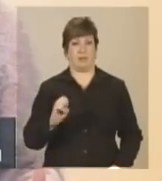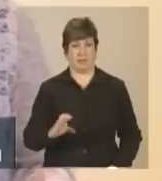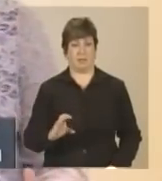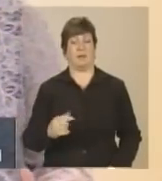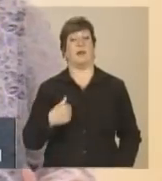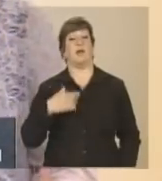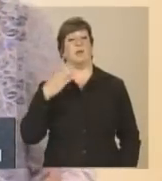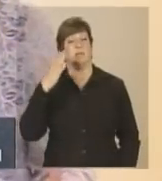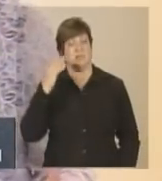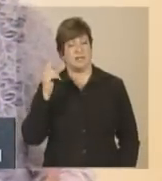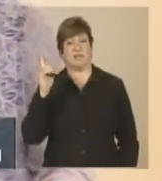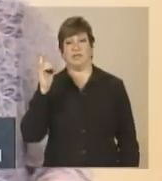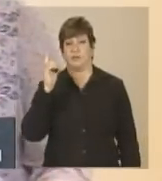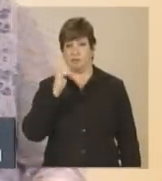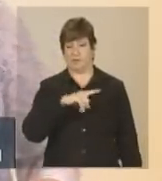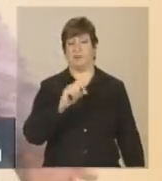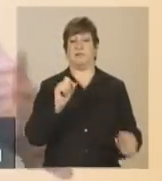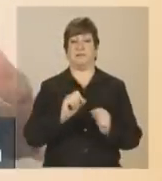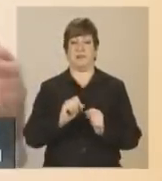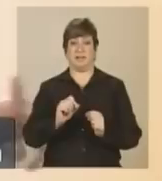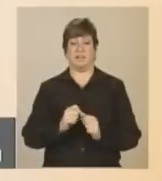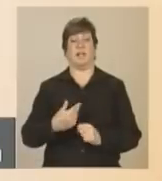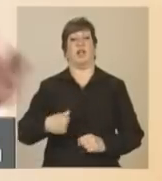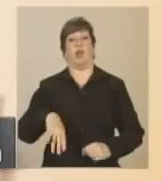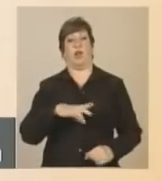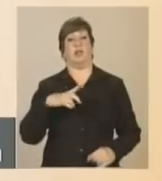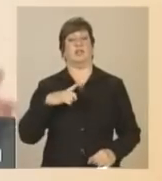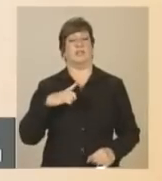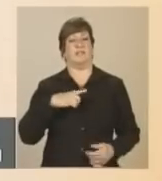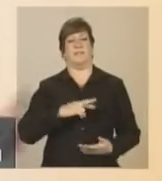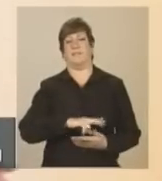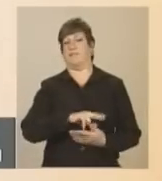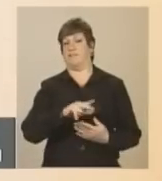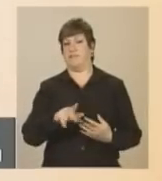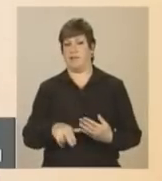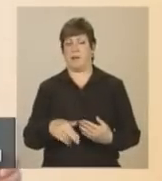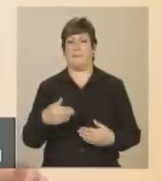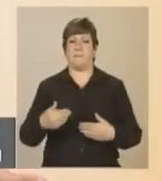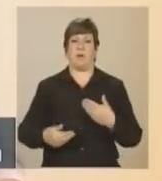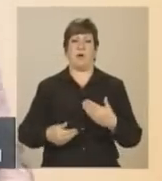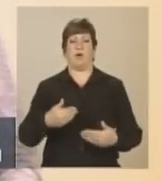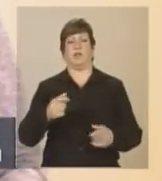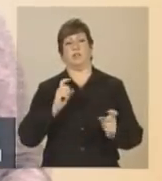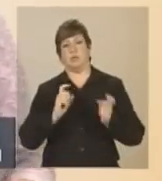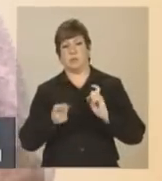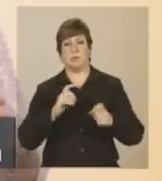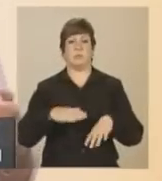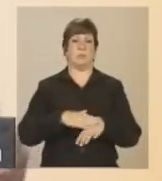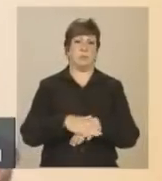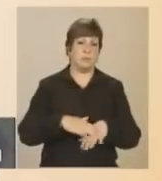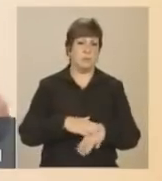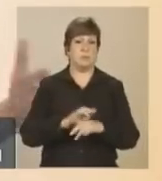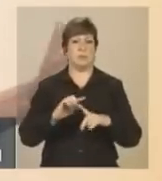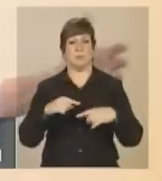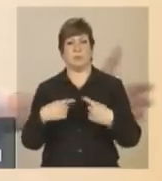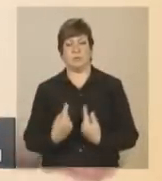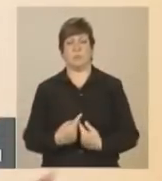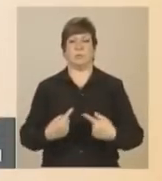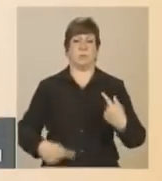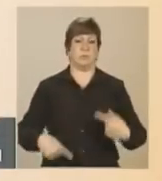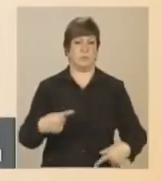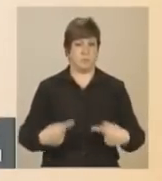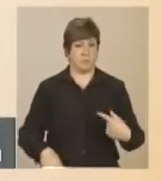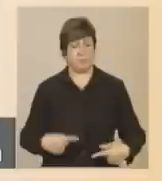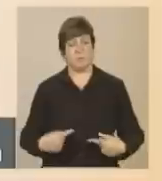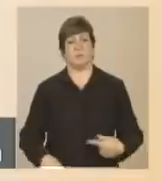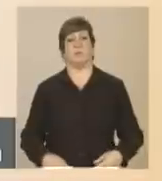foi complexo para construir. Tivemos inúmeros processos de discussão. Houve inúmeros processos